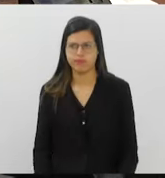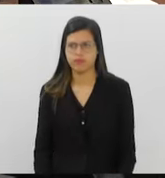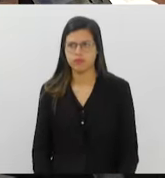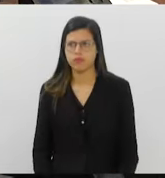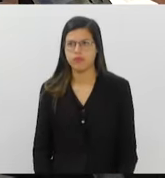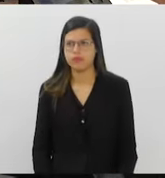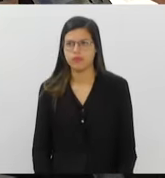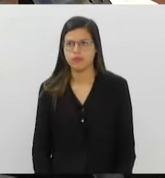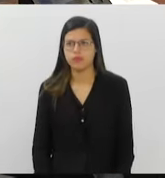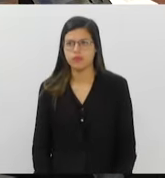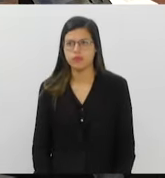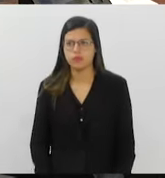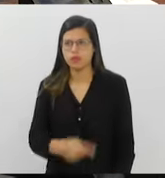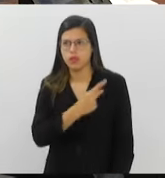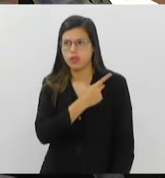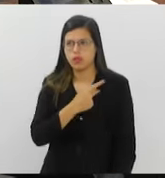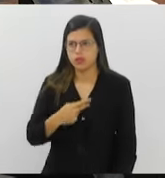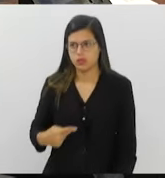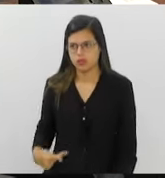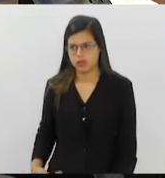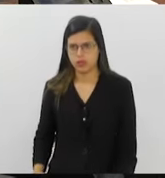Presidente,